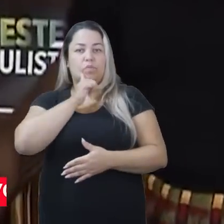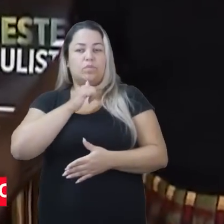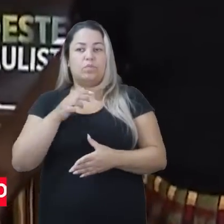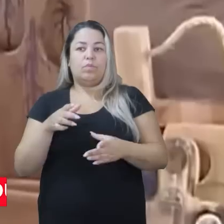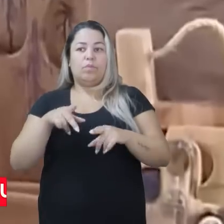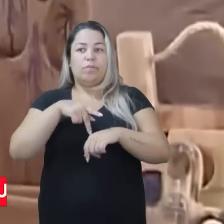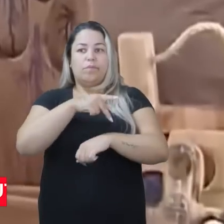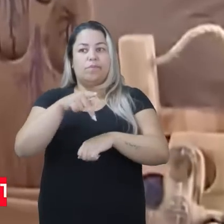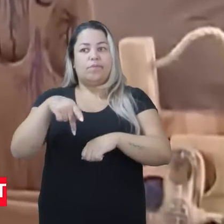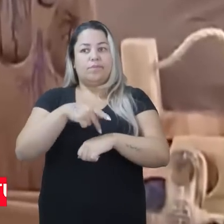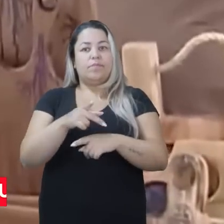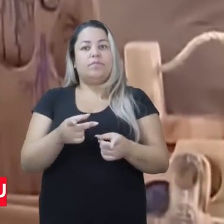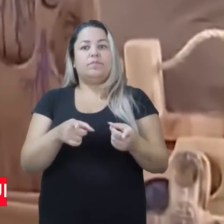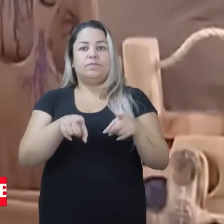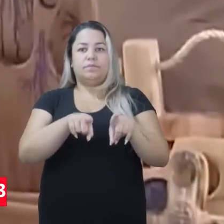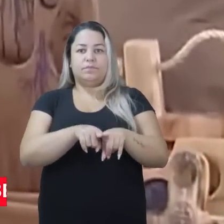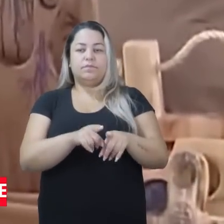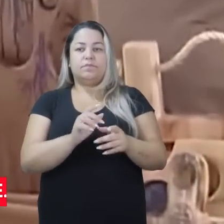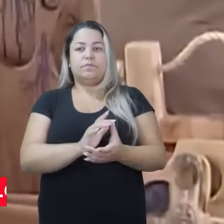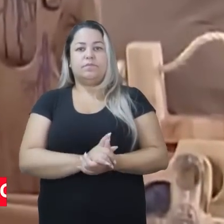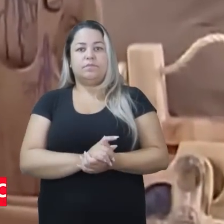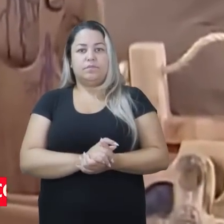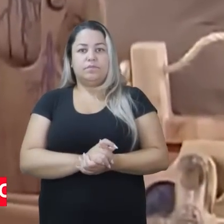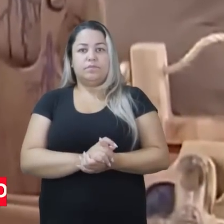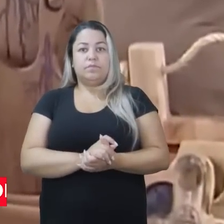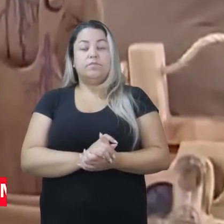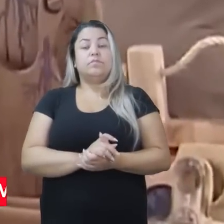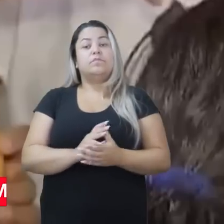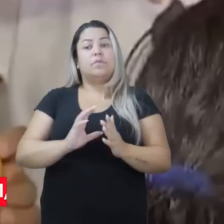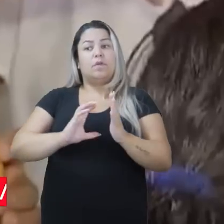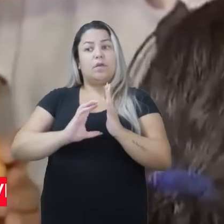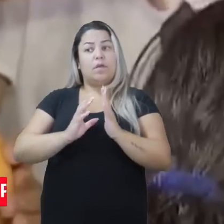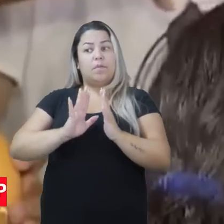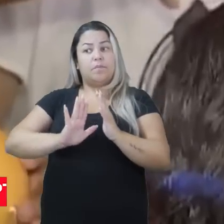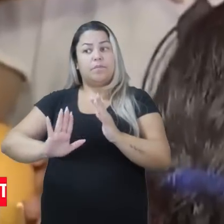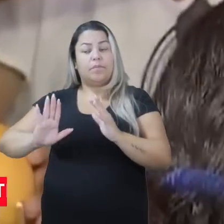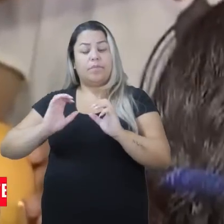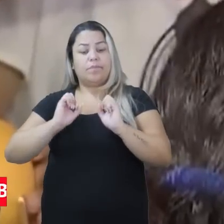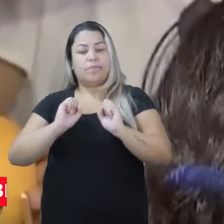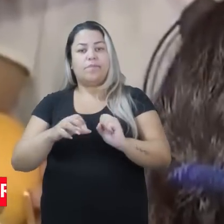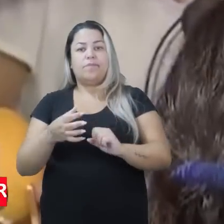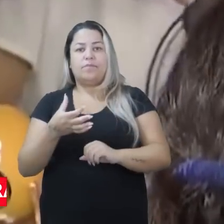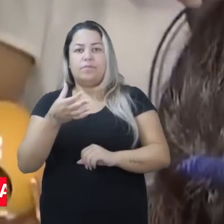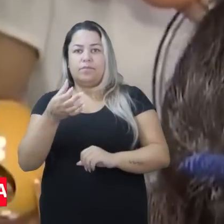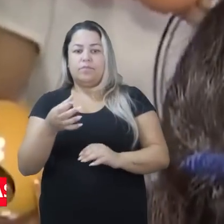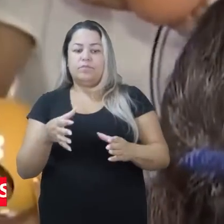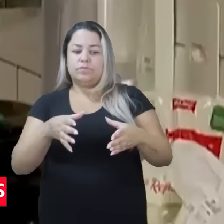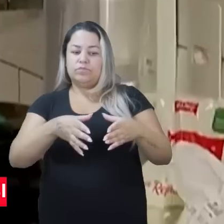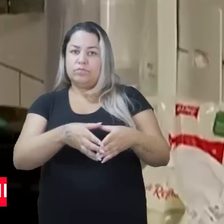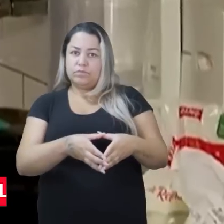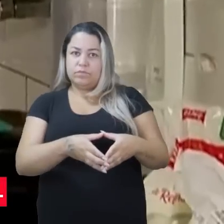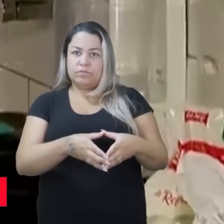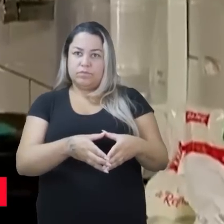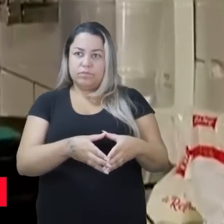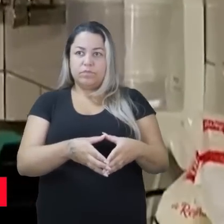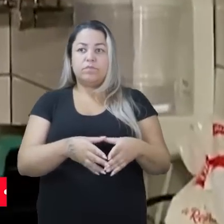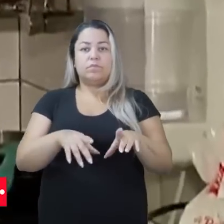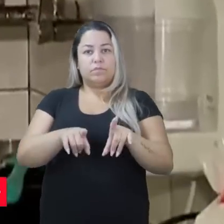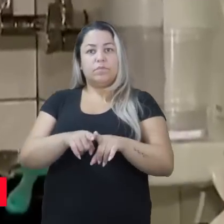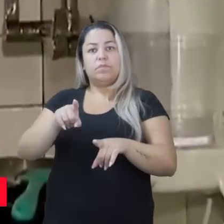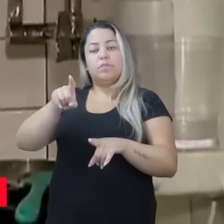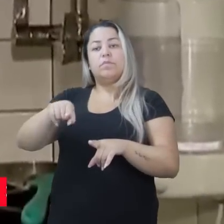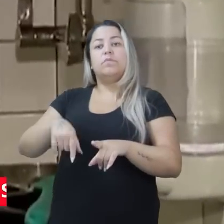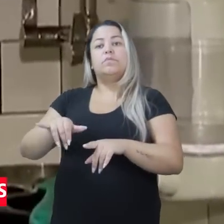e seus parceiros. As candidatas poderão concorrer em 6 categorias principais, que refletem as